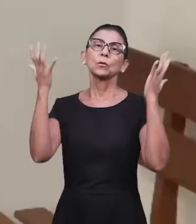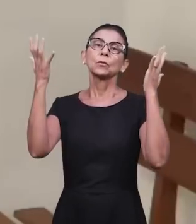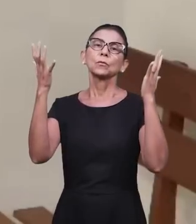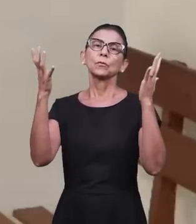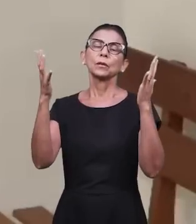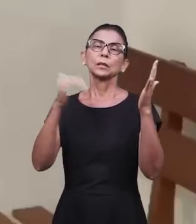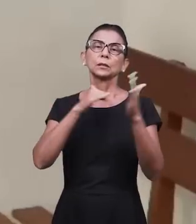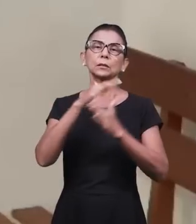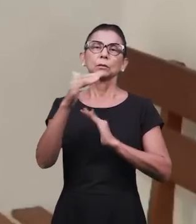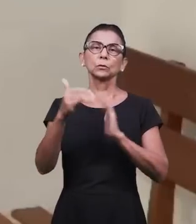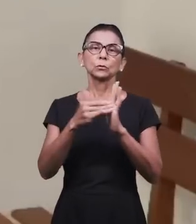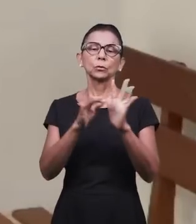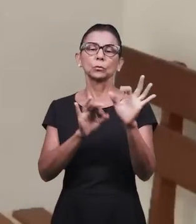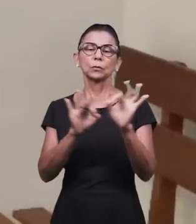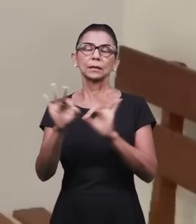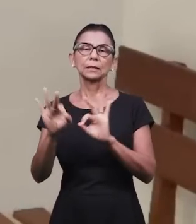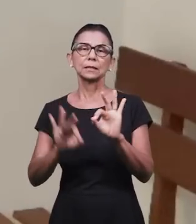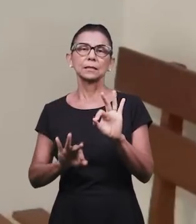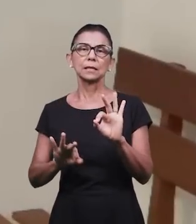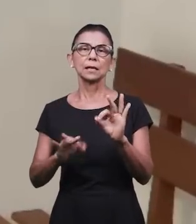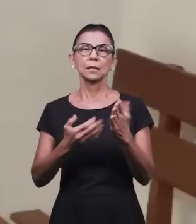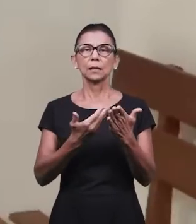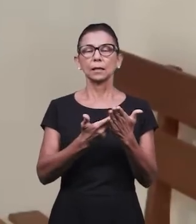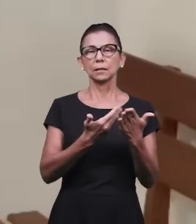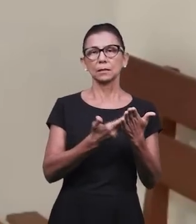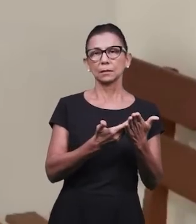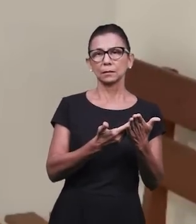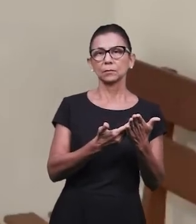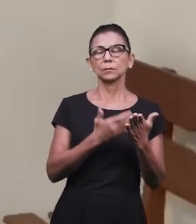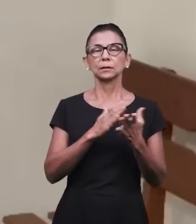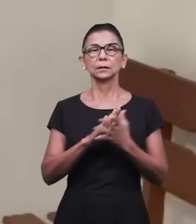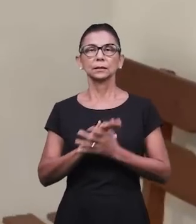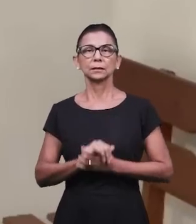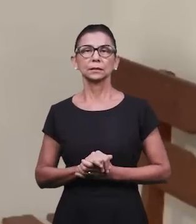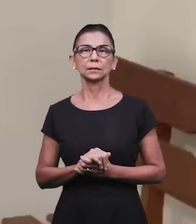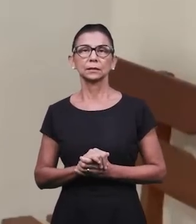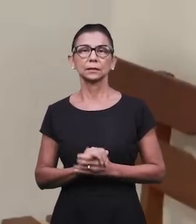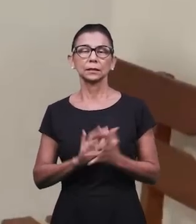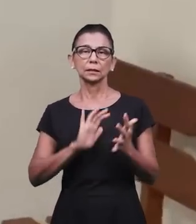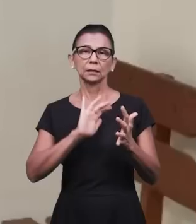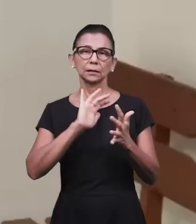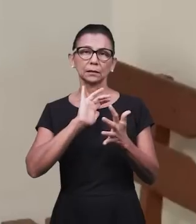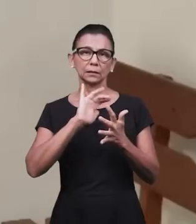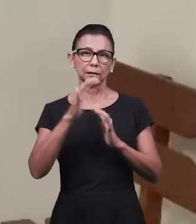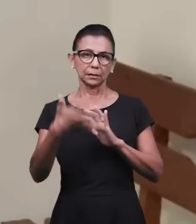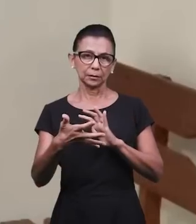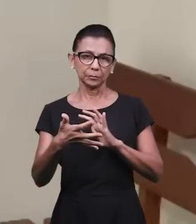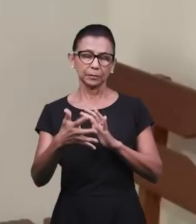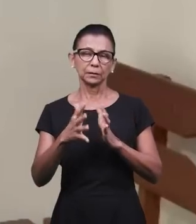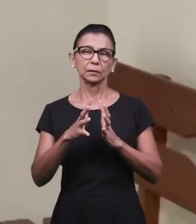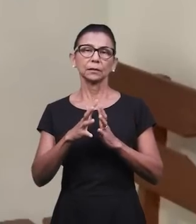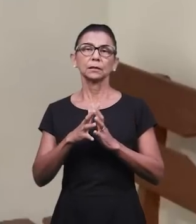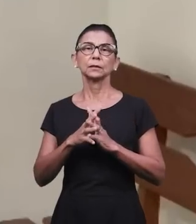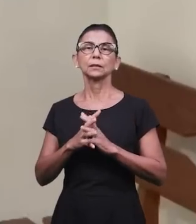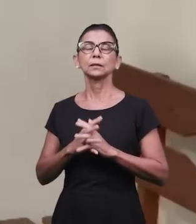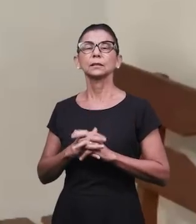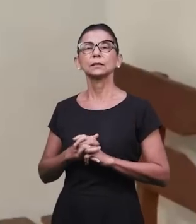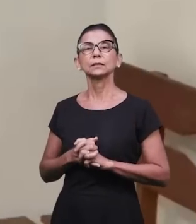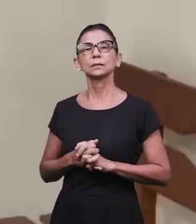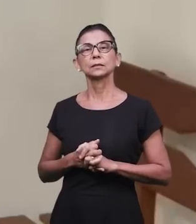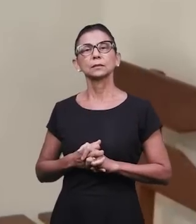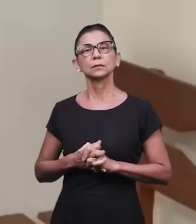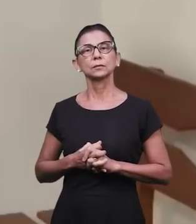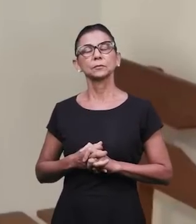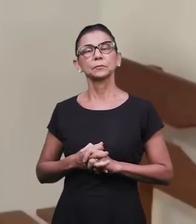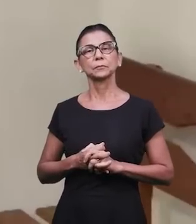todo realizado, né? As aulas, elas foram ministradas em Libras. Isso valorizou